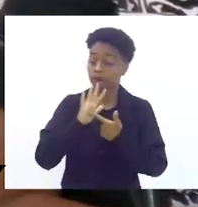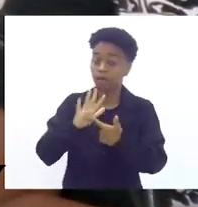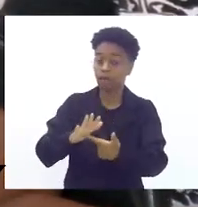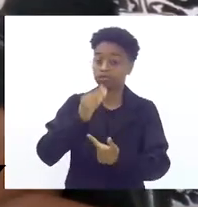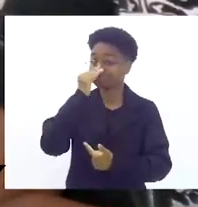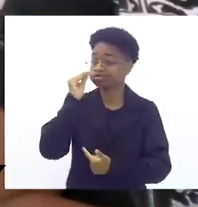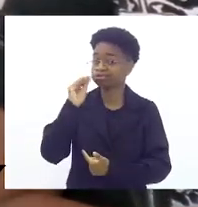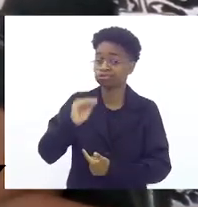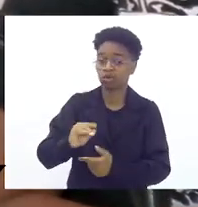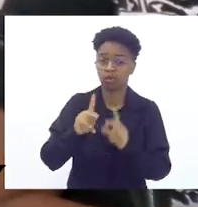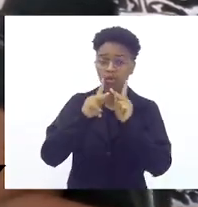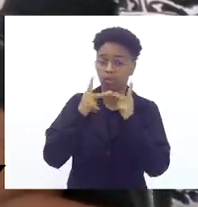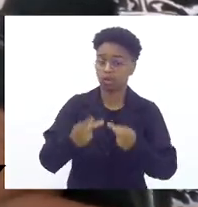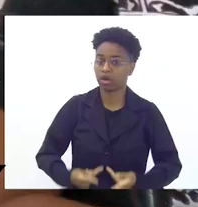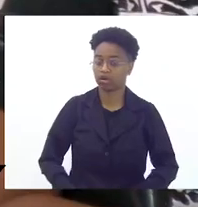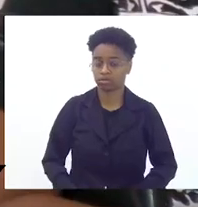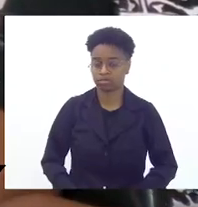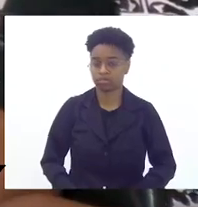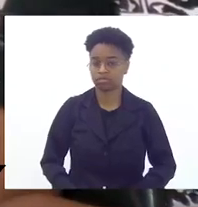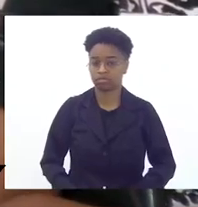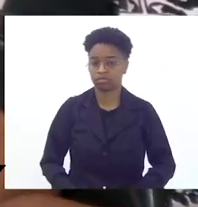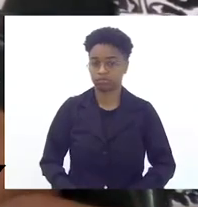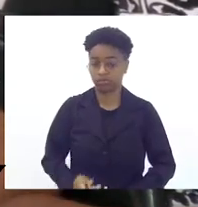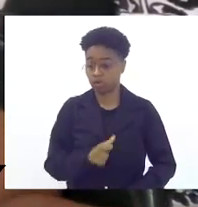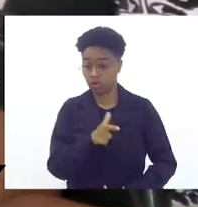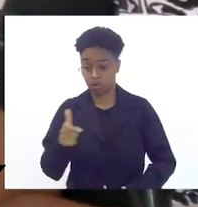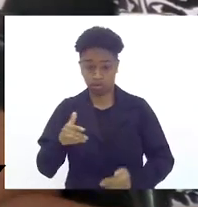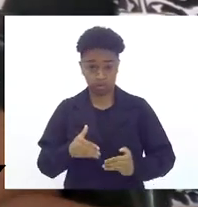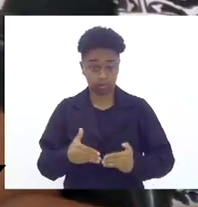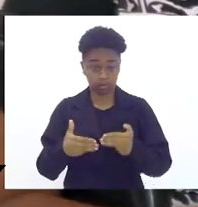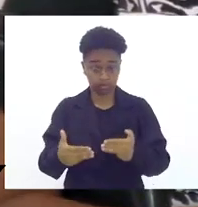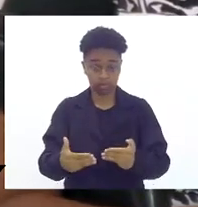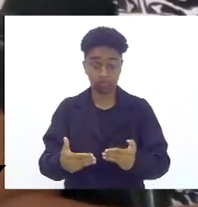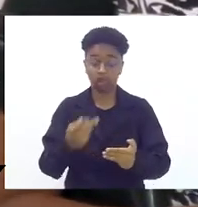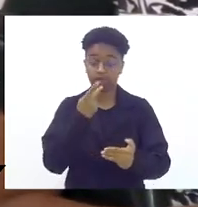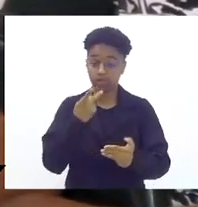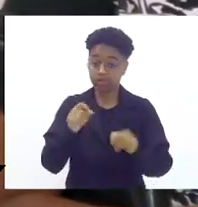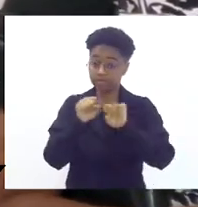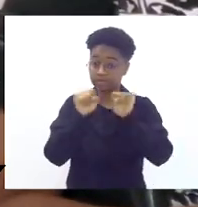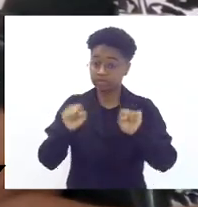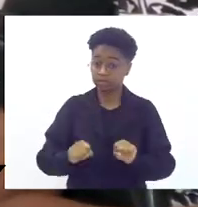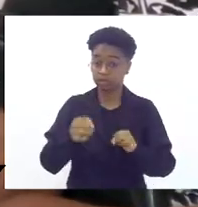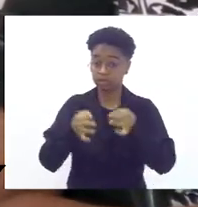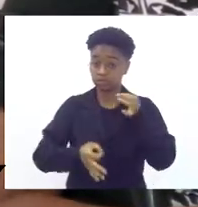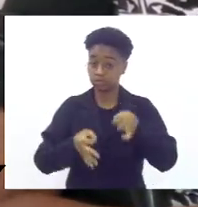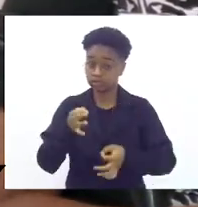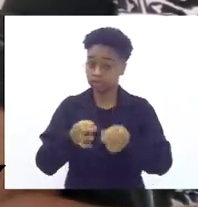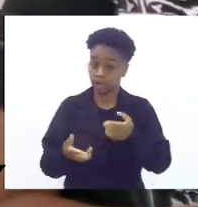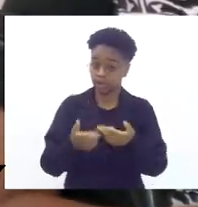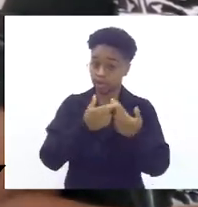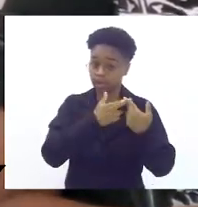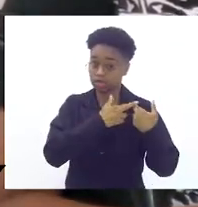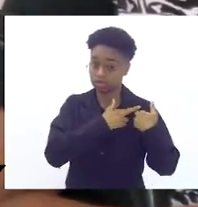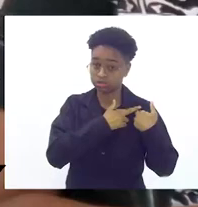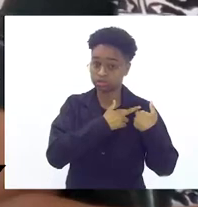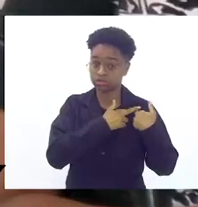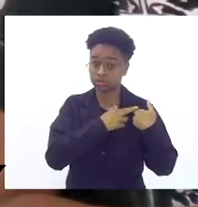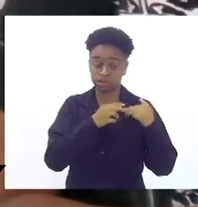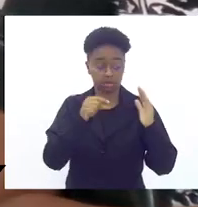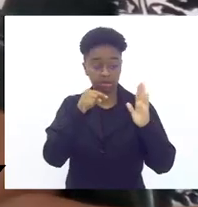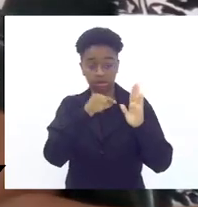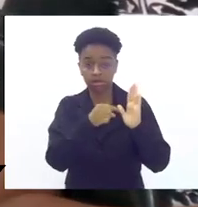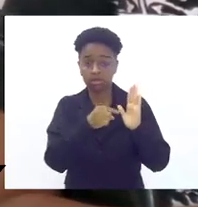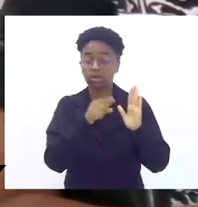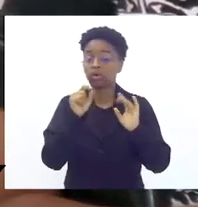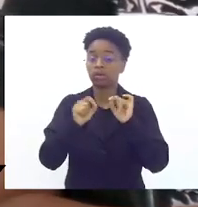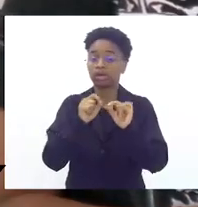desprezo pelo ser humano um outro Ministro define o sistema de Justiça responsável por essa ilegalidade como